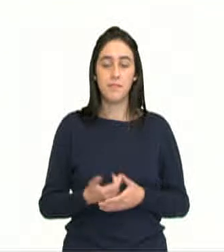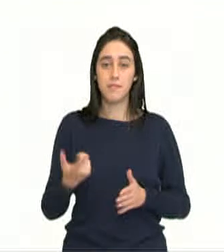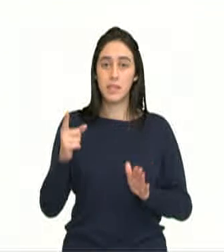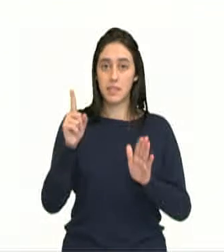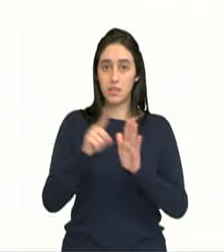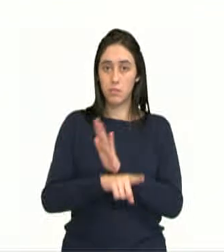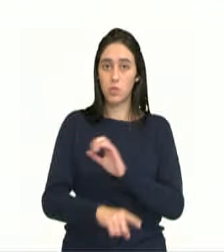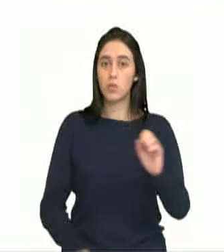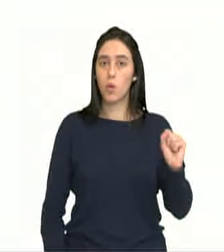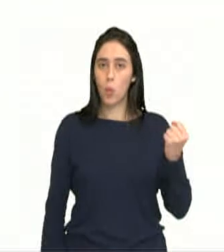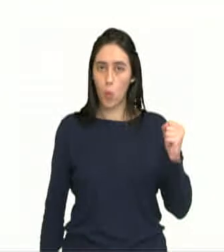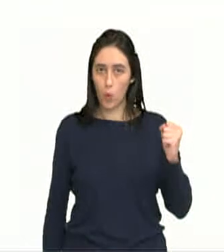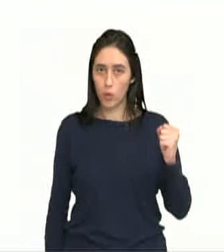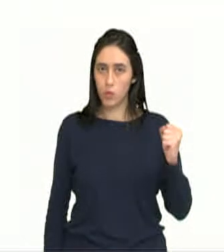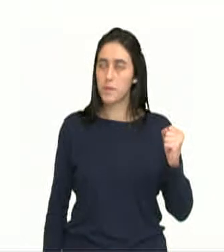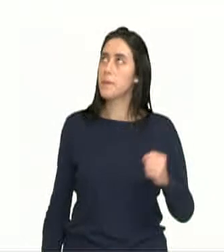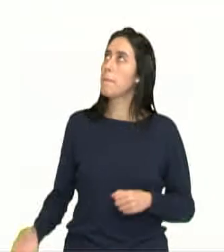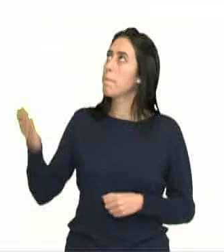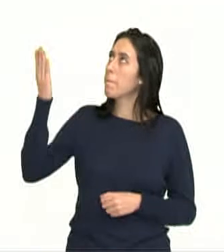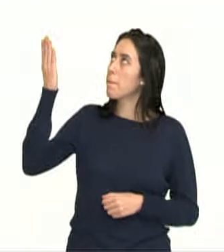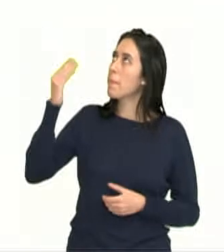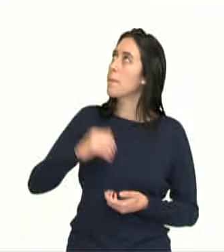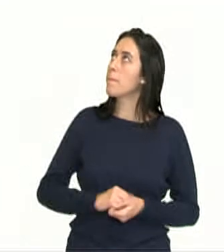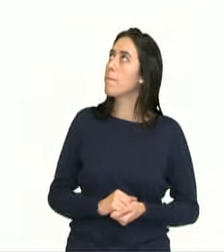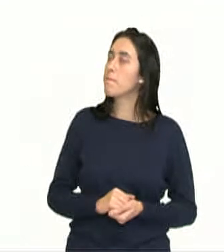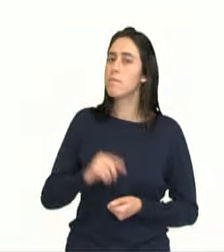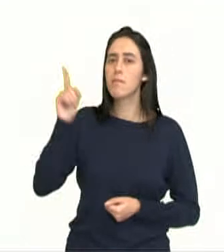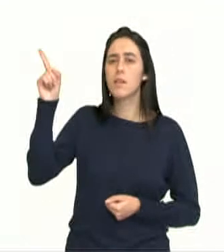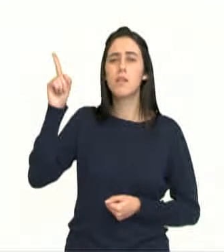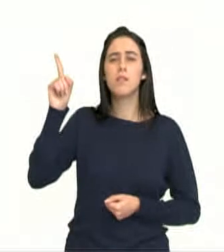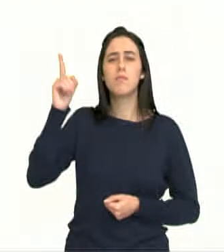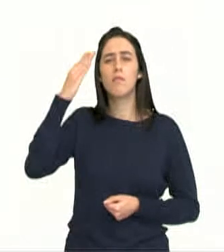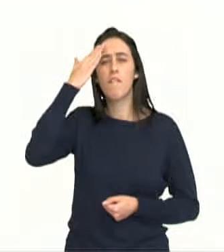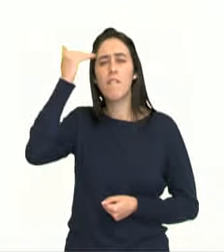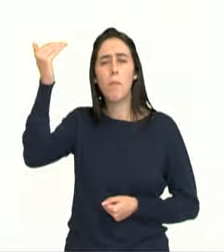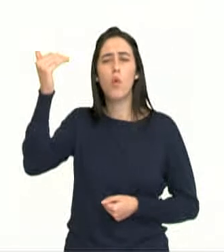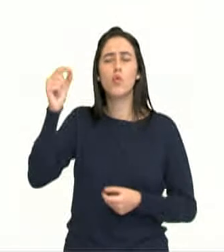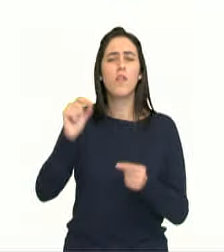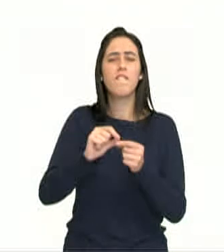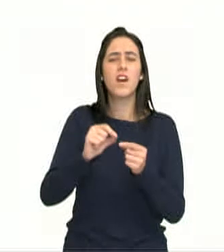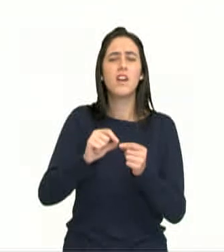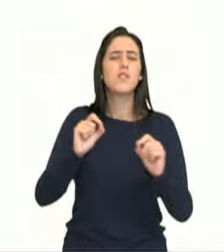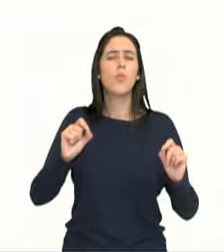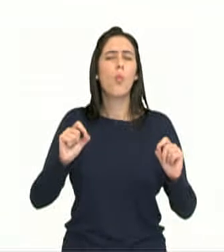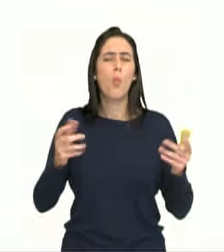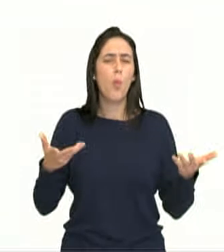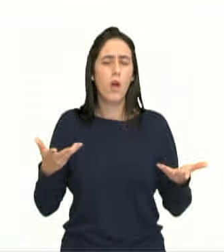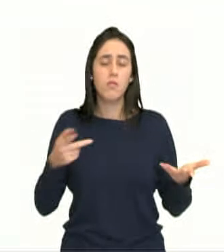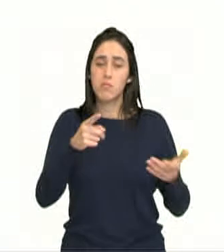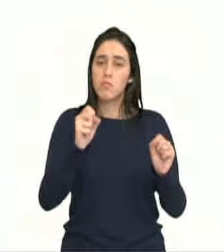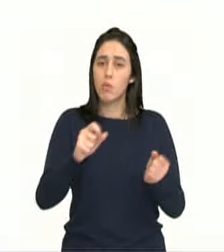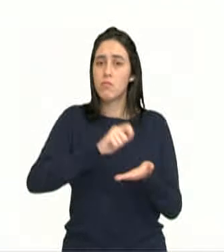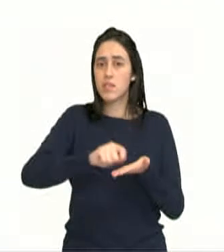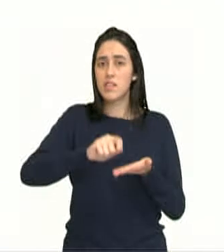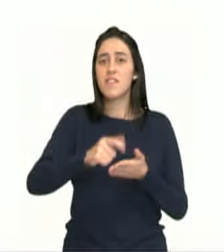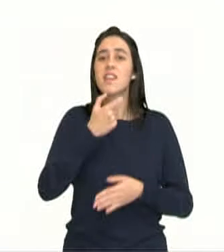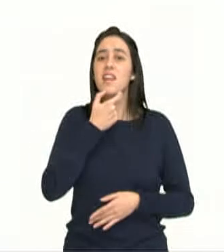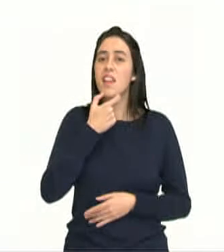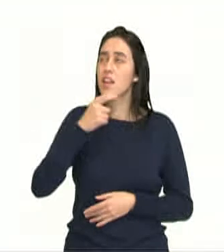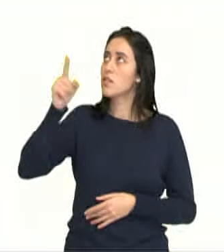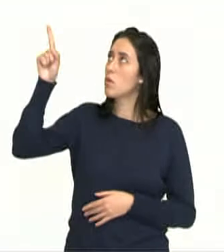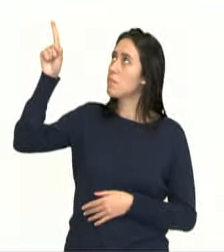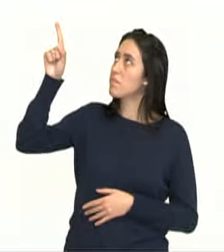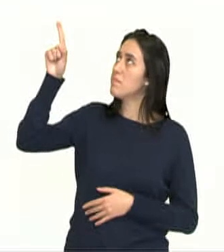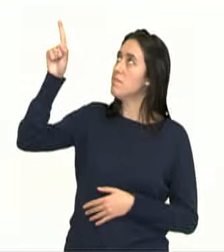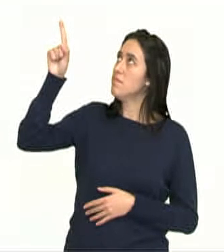8, what is Rimão Guimarães known for? Pelo que ele é conhecido? Vocês poderiam escrever em língua inglesa, né, pessoal? He is known for,